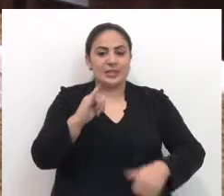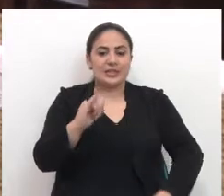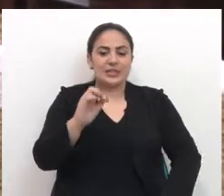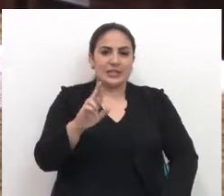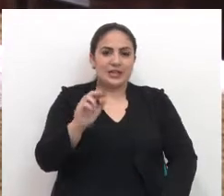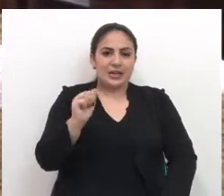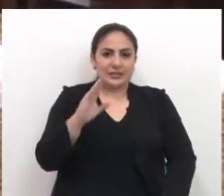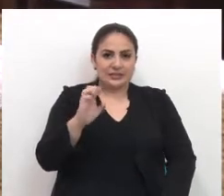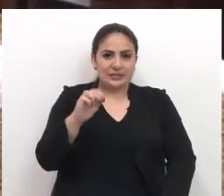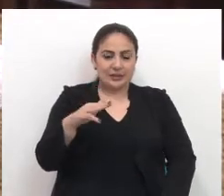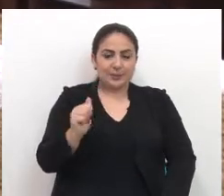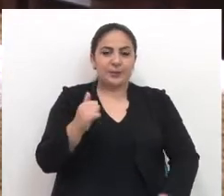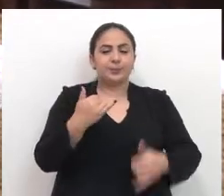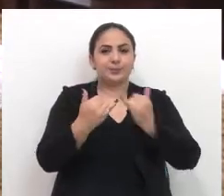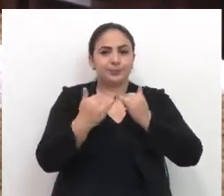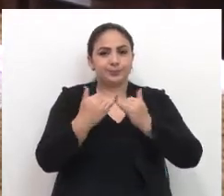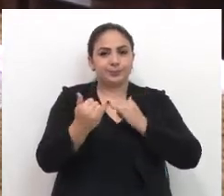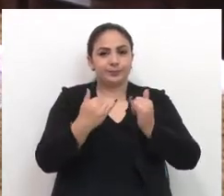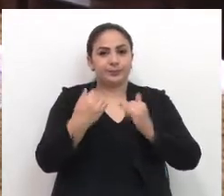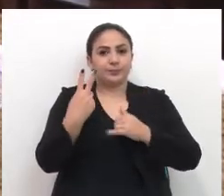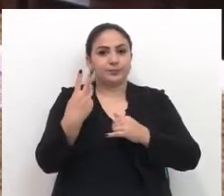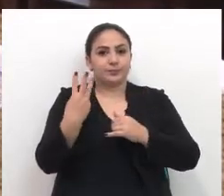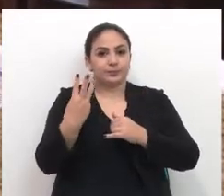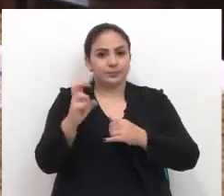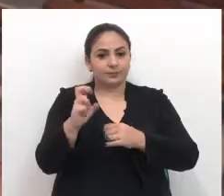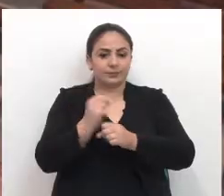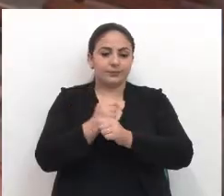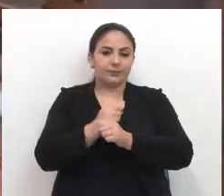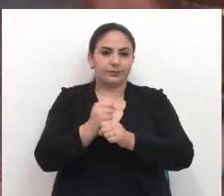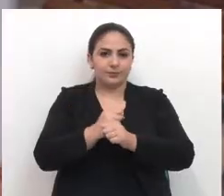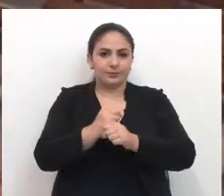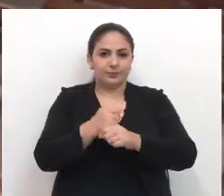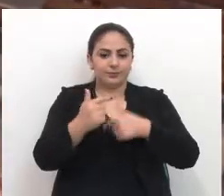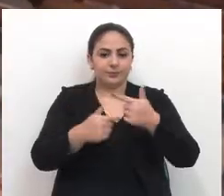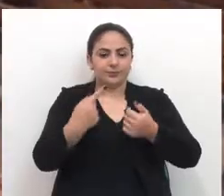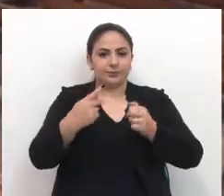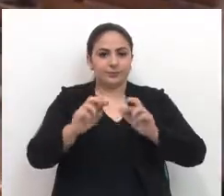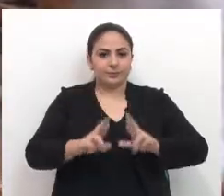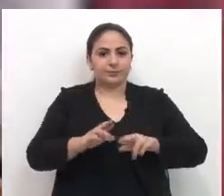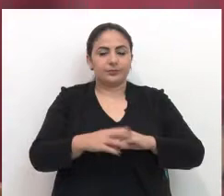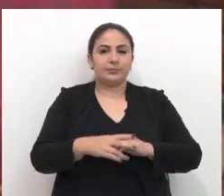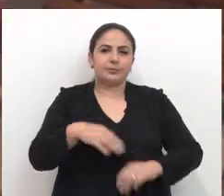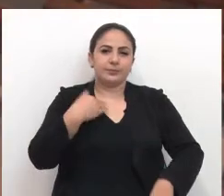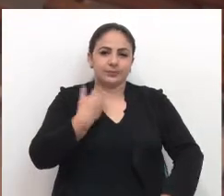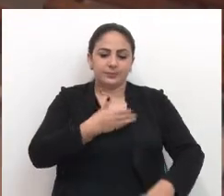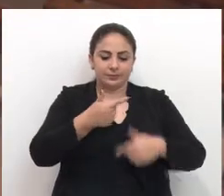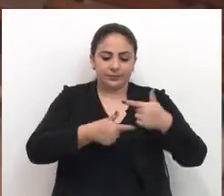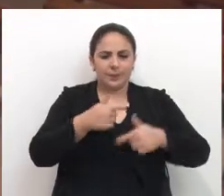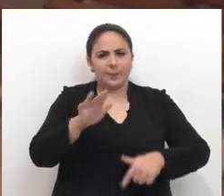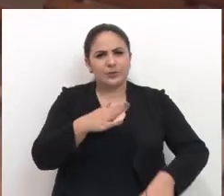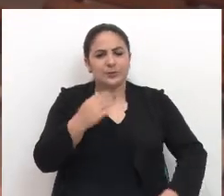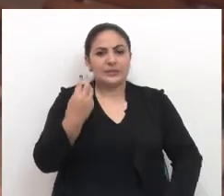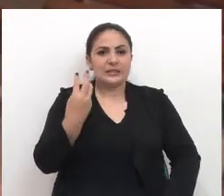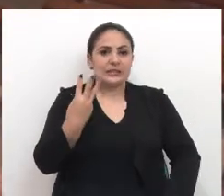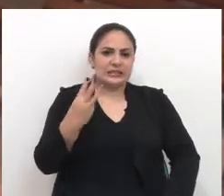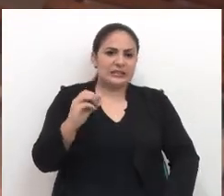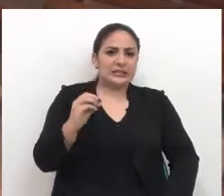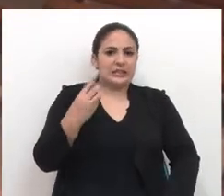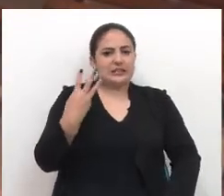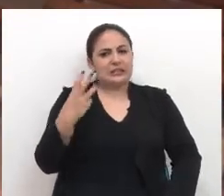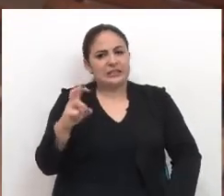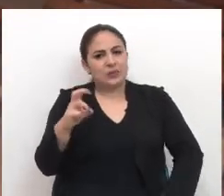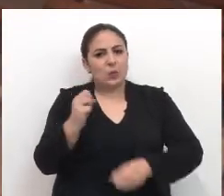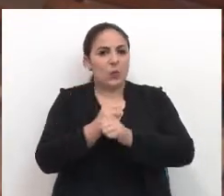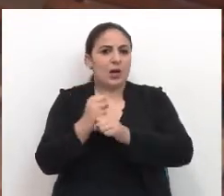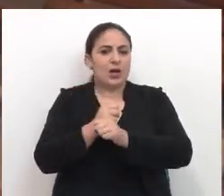exemplo, é despachante há 35 anos. A gente está trabalhando aí há mais ou menos 30, 35